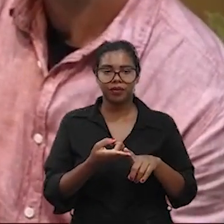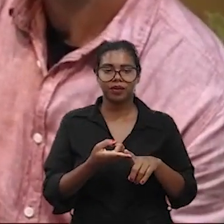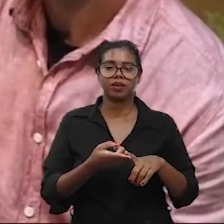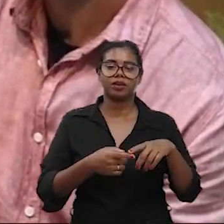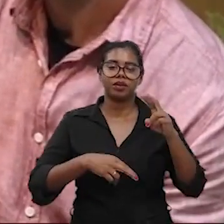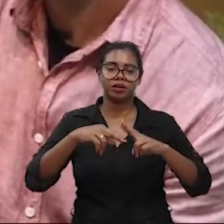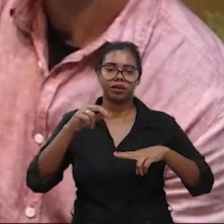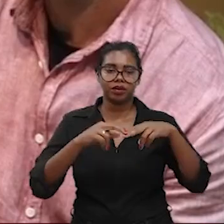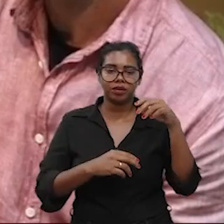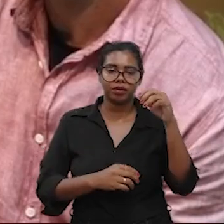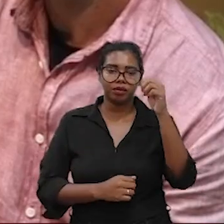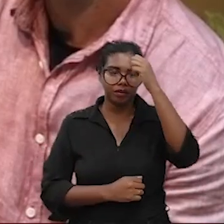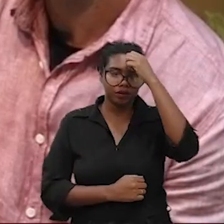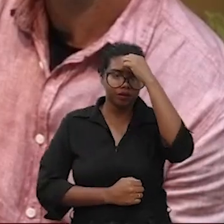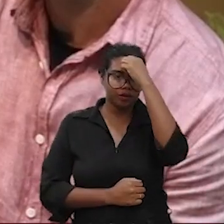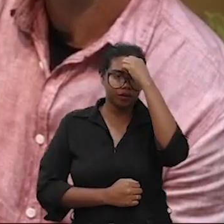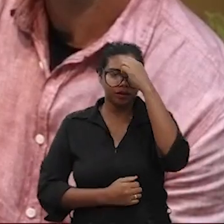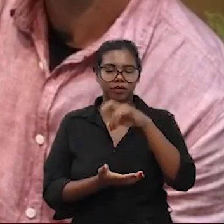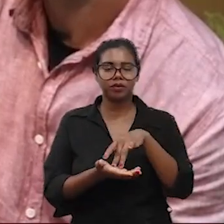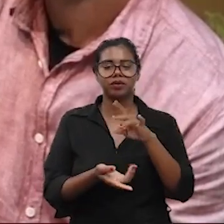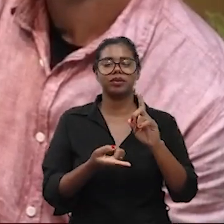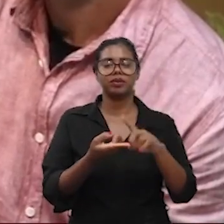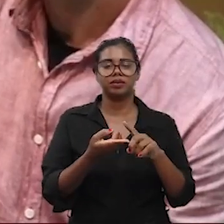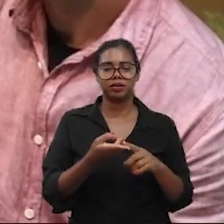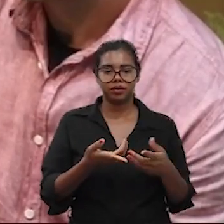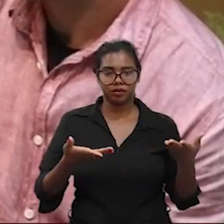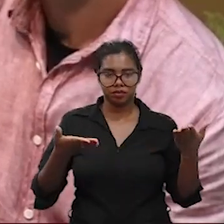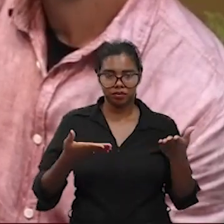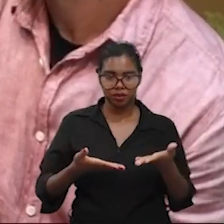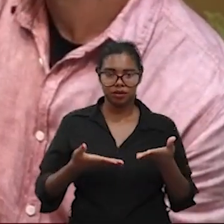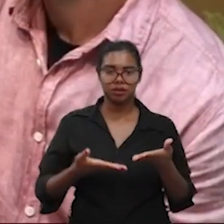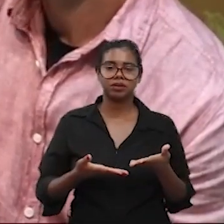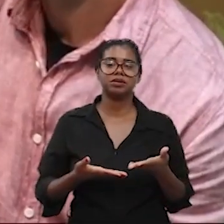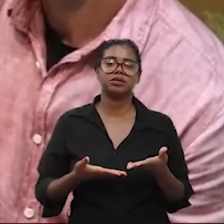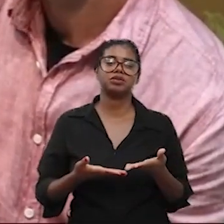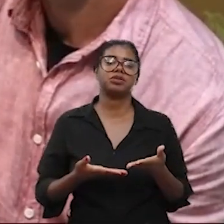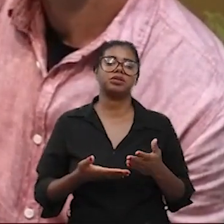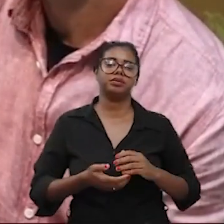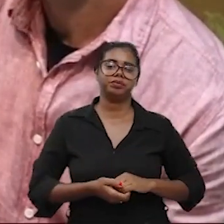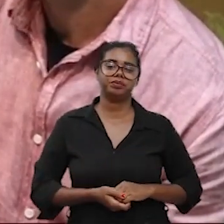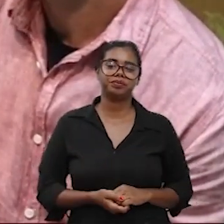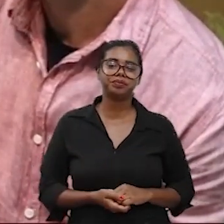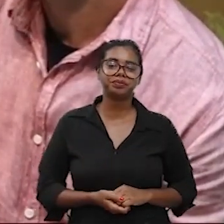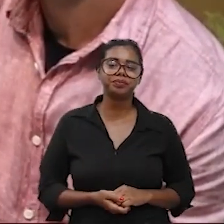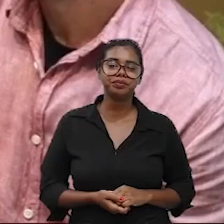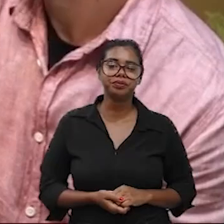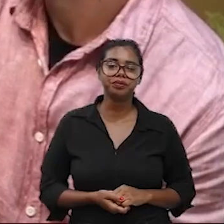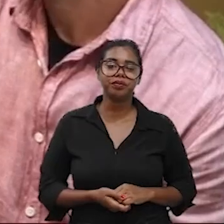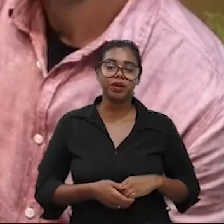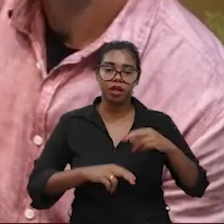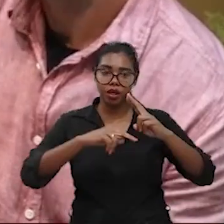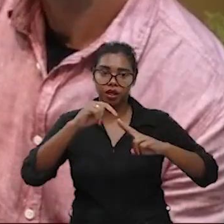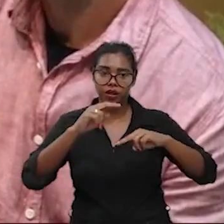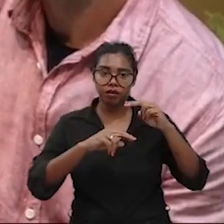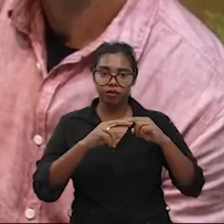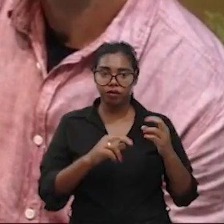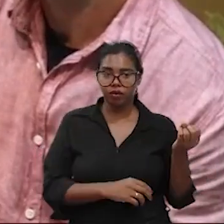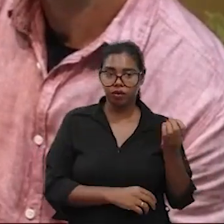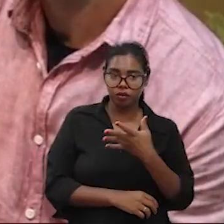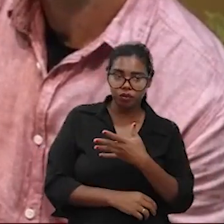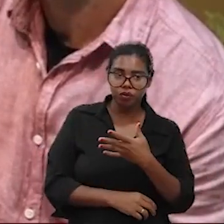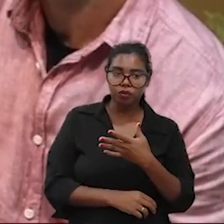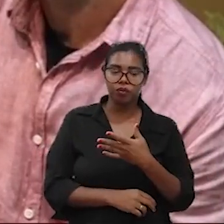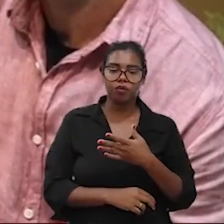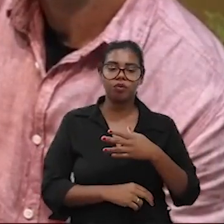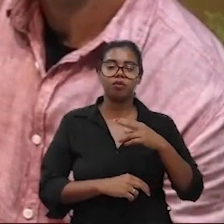gente tem as músicas do forró tradicional, né? E do forró estilizado. Então, o forró